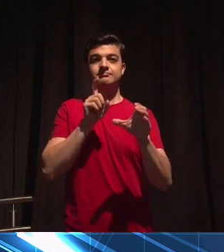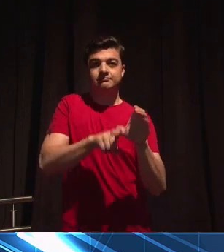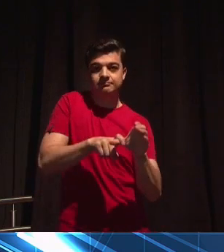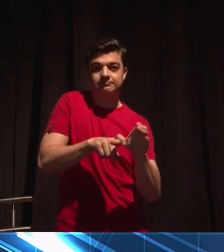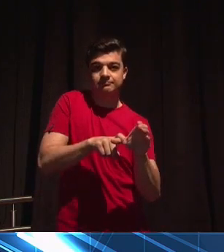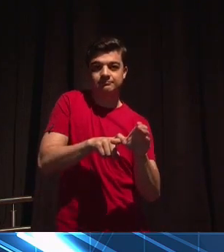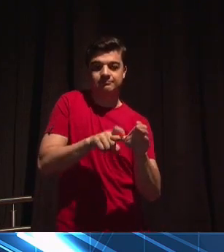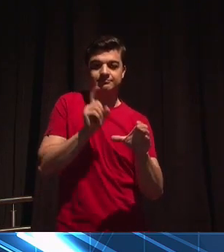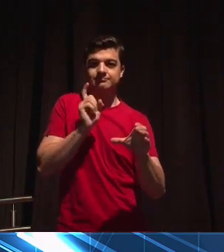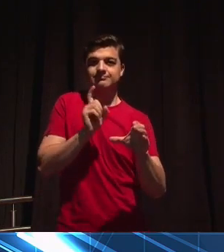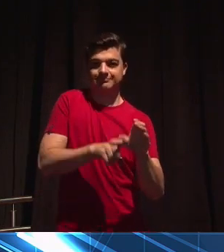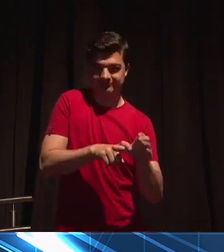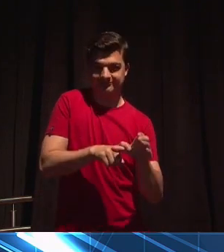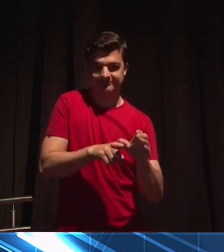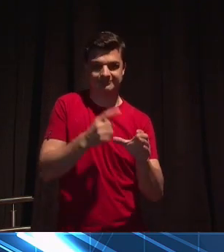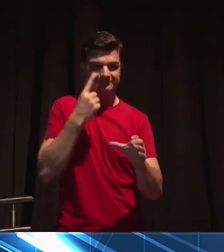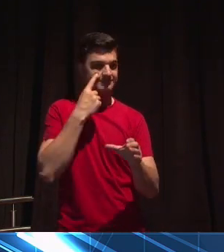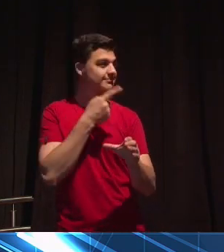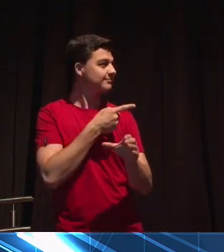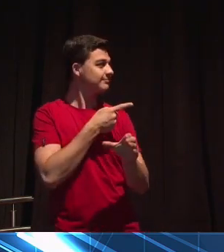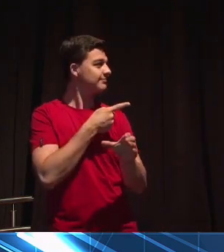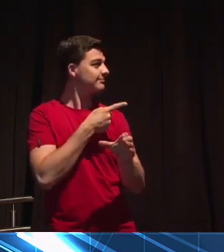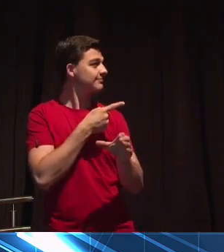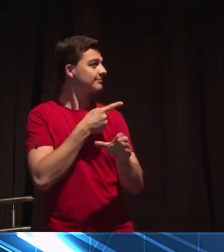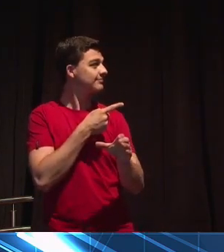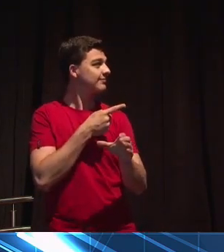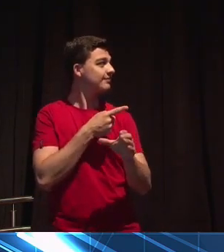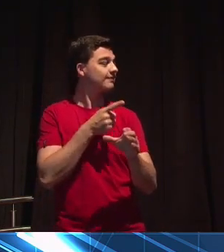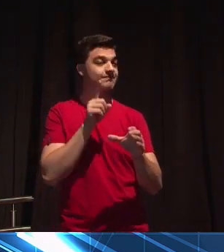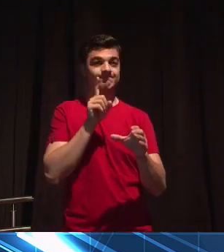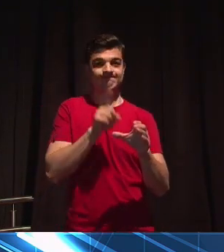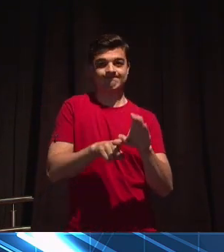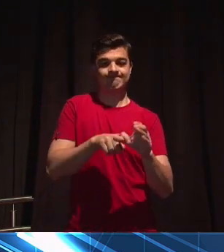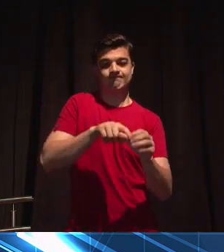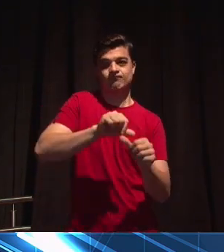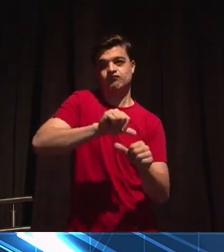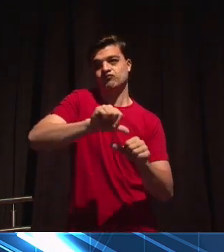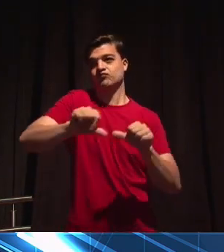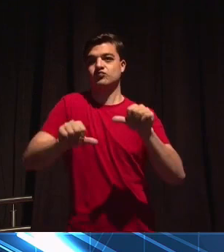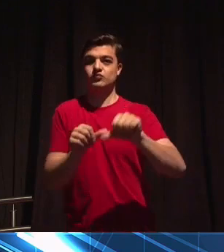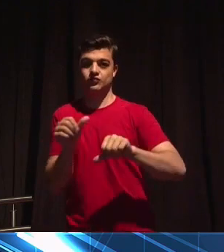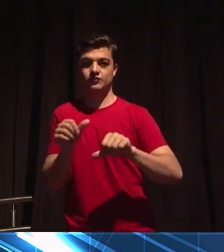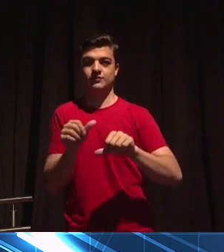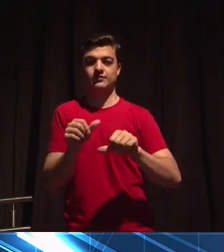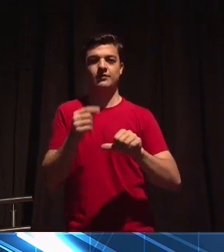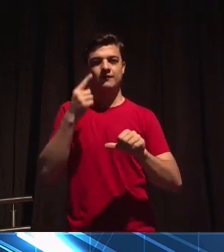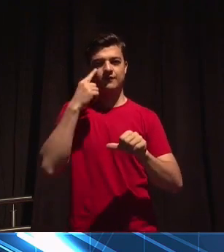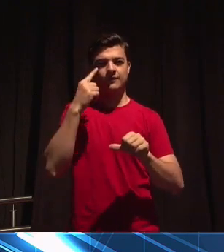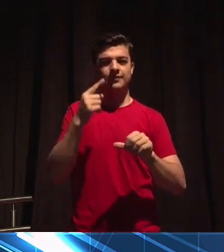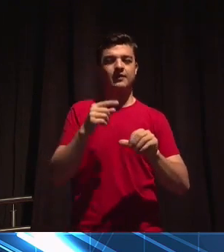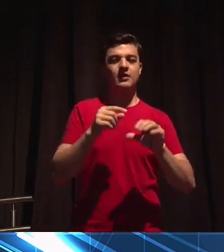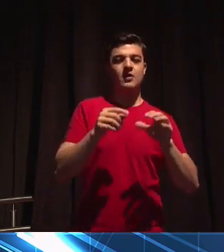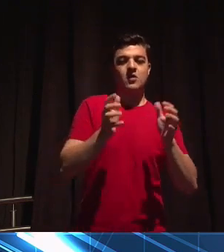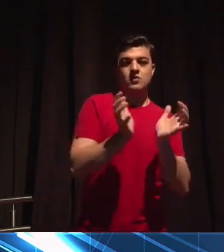essa setinha Beleza o uso de uma classe uma classe usando a nota classe então por exemplo em código